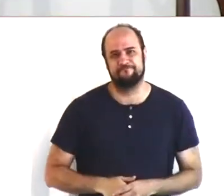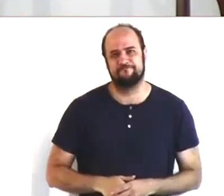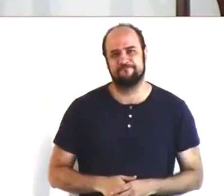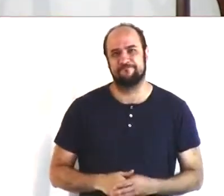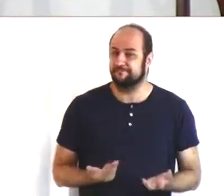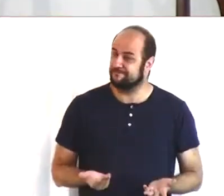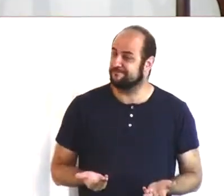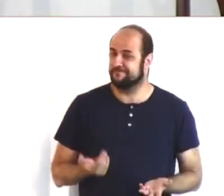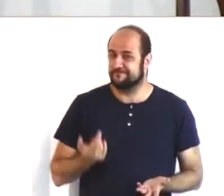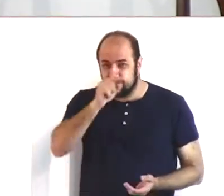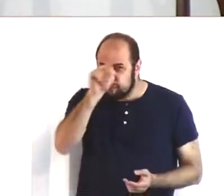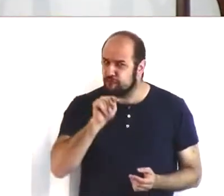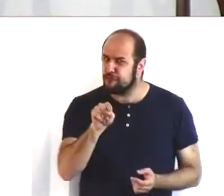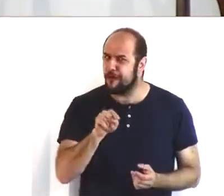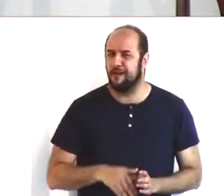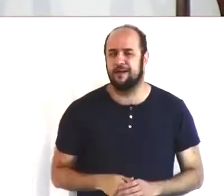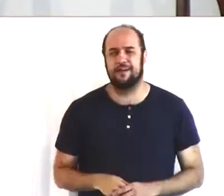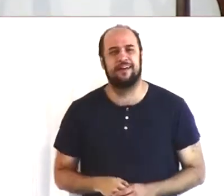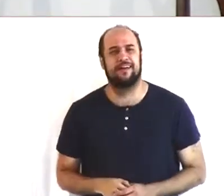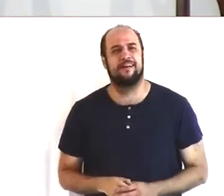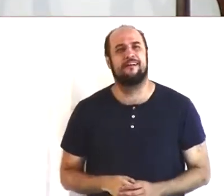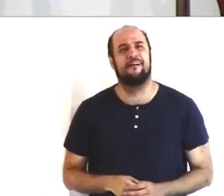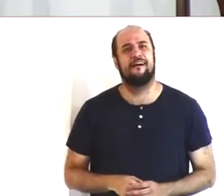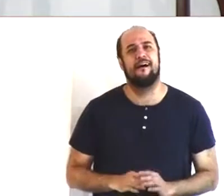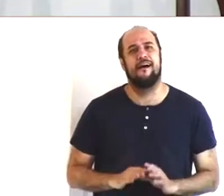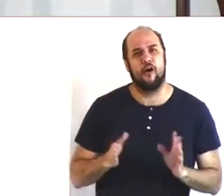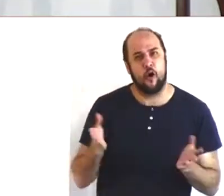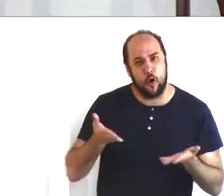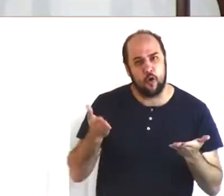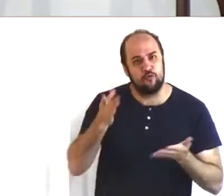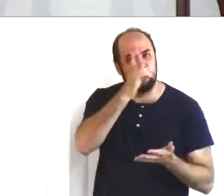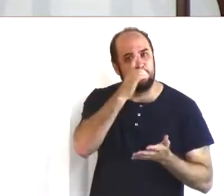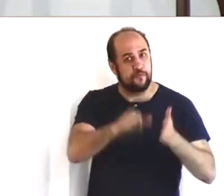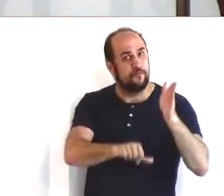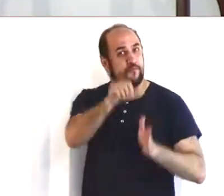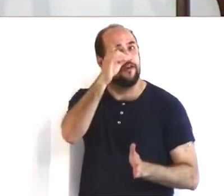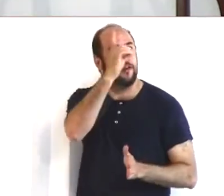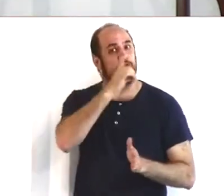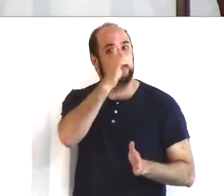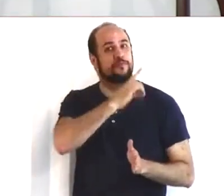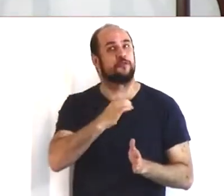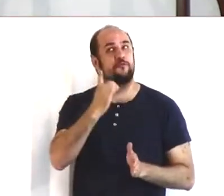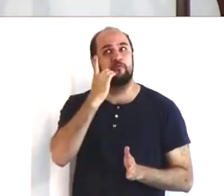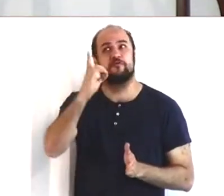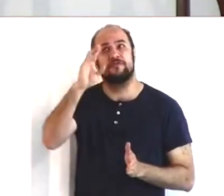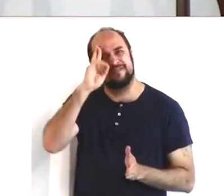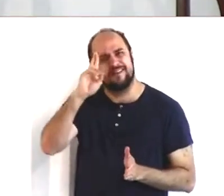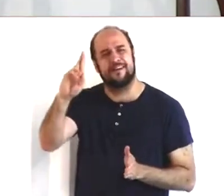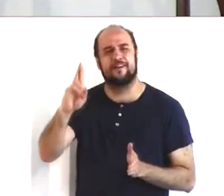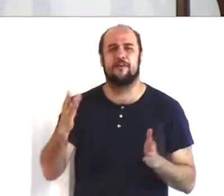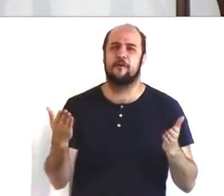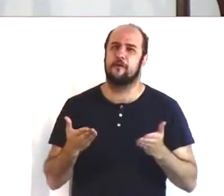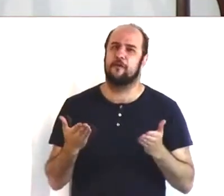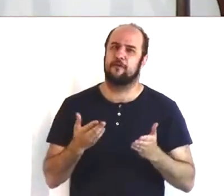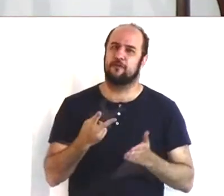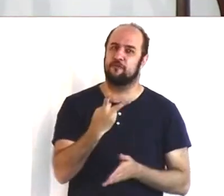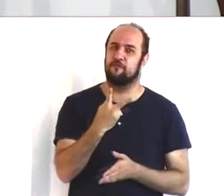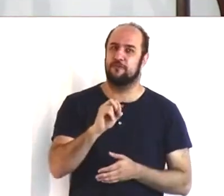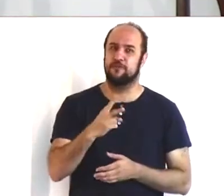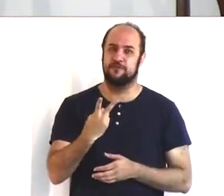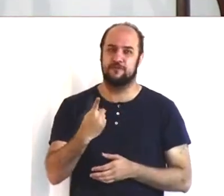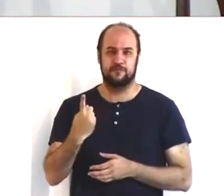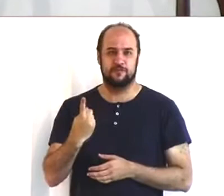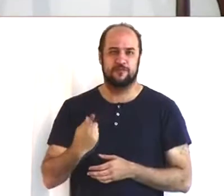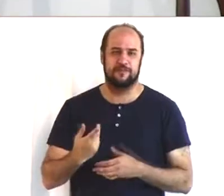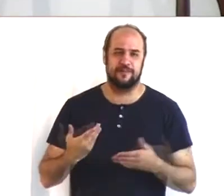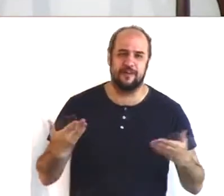Gostaria de, nesse primeiro dia do ano, nesse primeiro domingo do ano, nesse primeiro dia do Senhor que nós temos no ano de